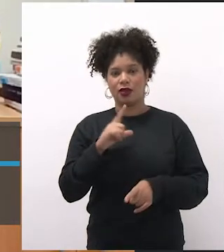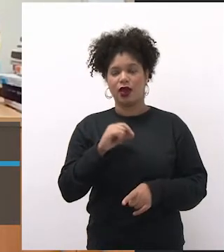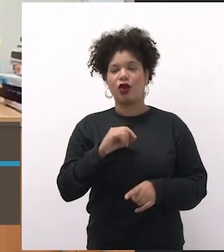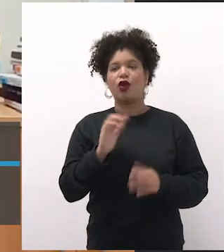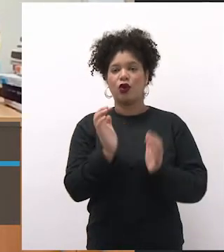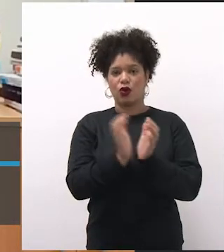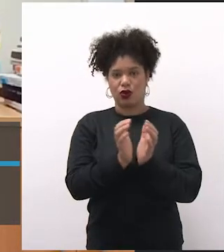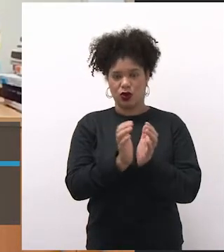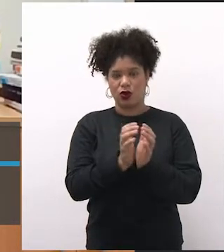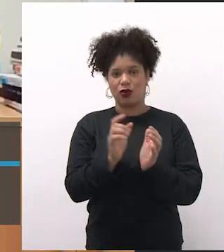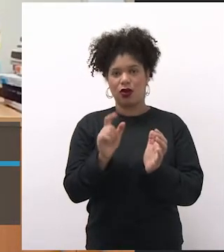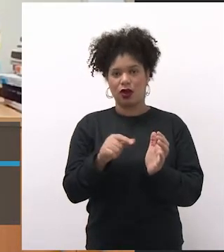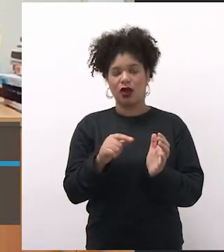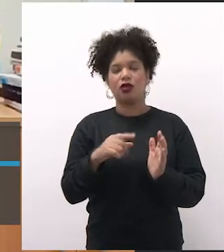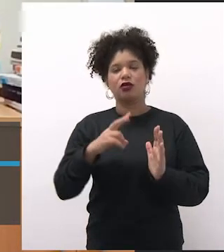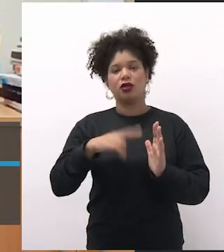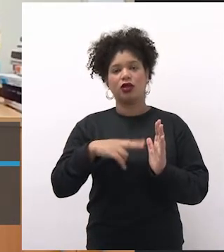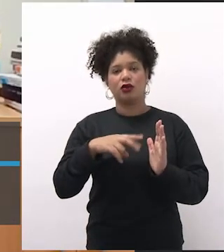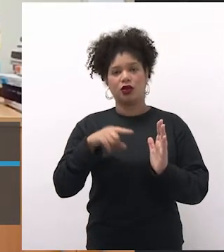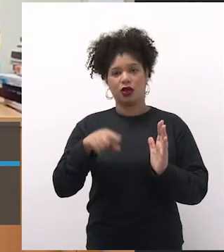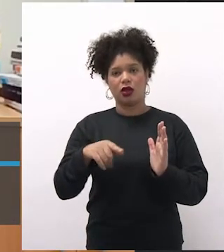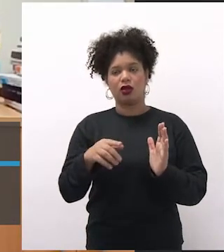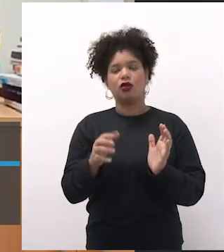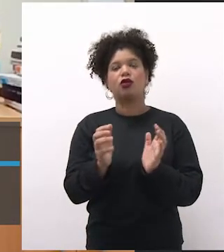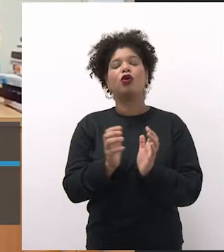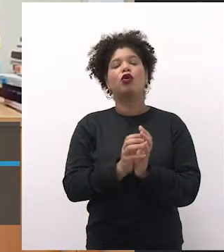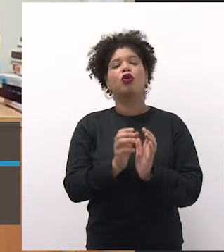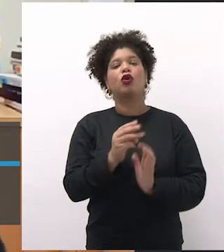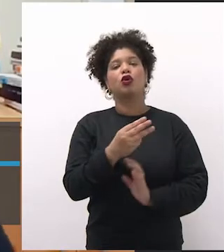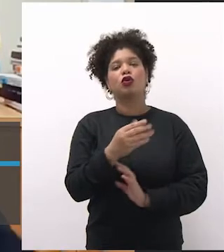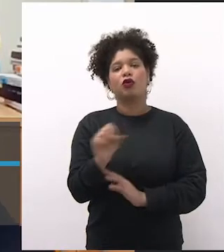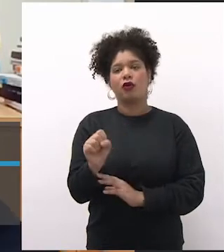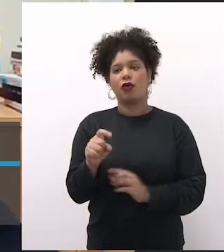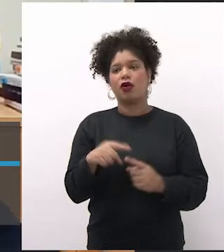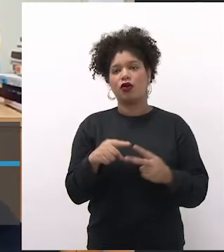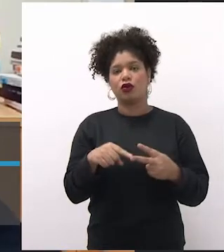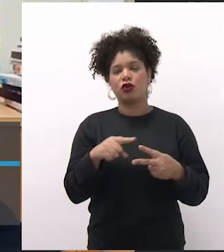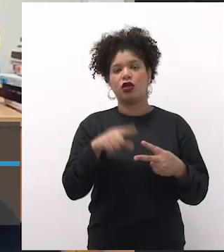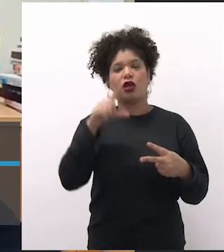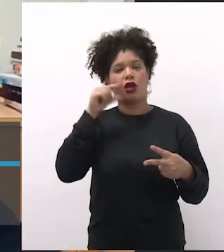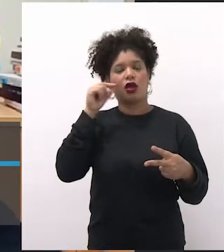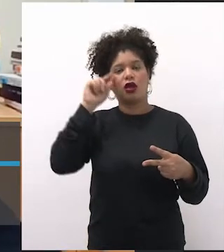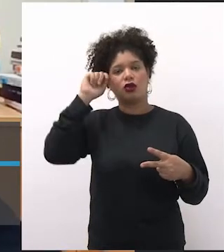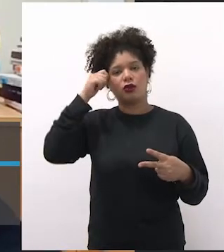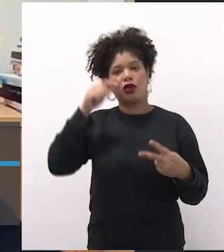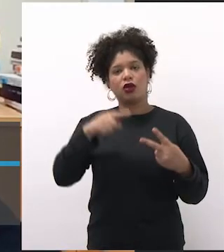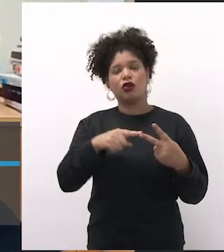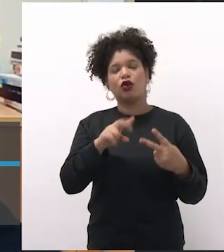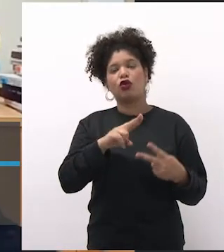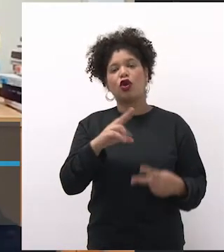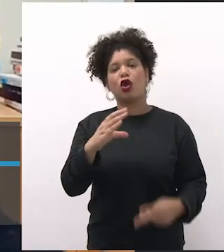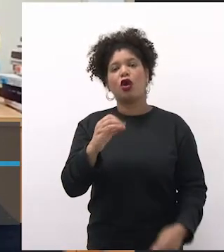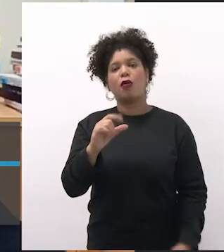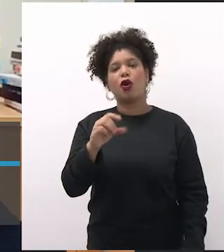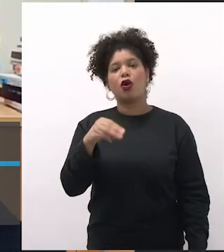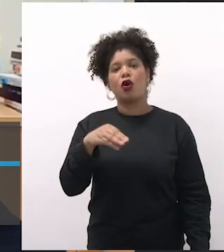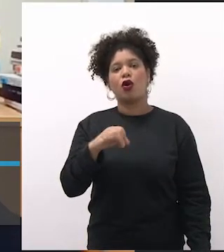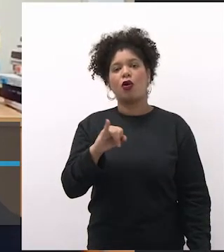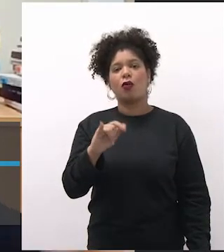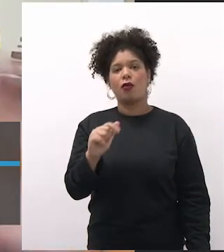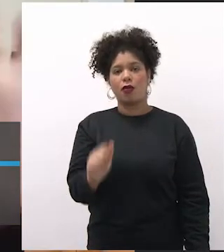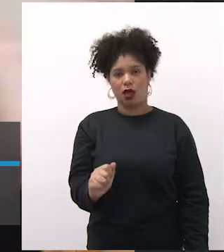de leitura aqui da EFAP, né? Na verdade, temos 2, que é o Gato Preto e o Colmeia. Porém, o